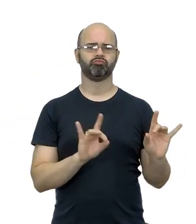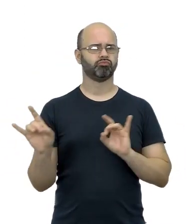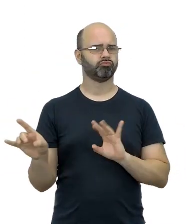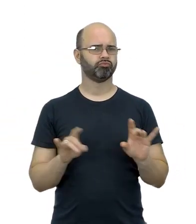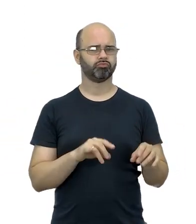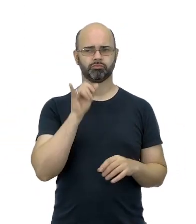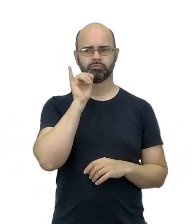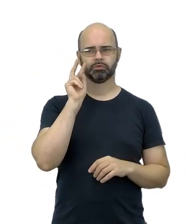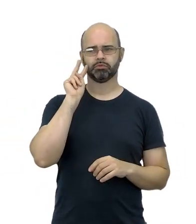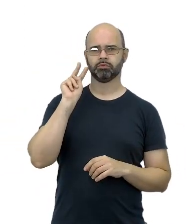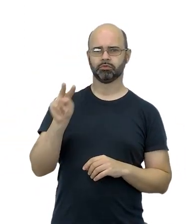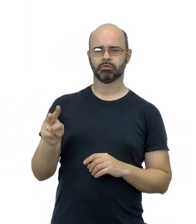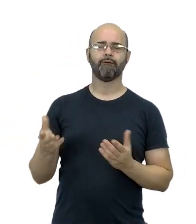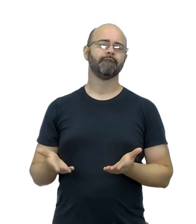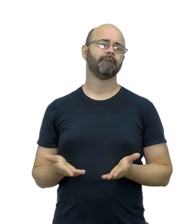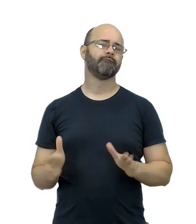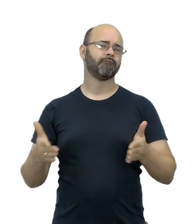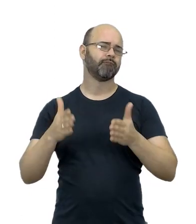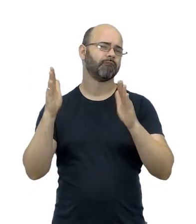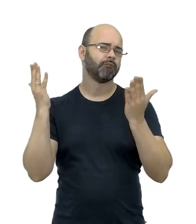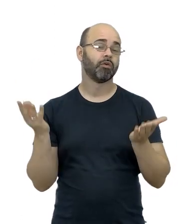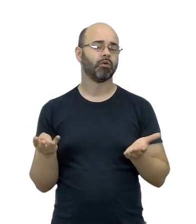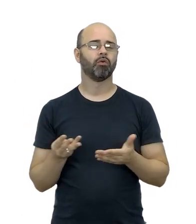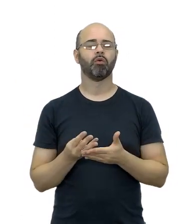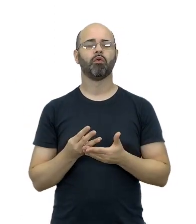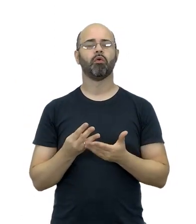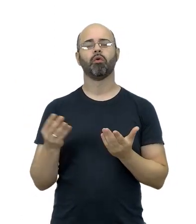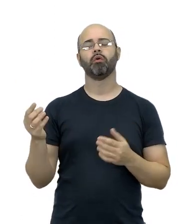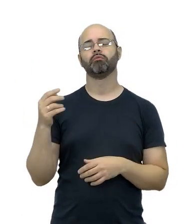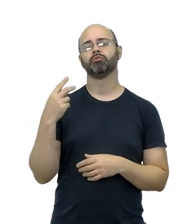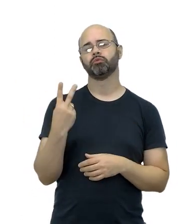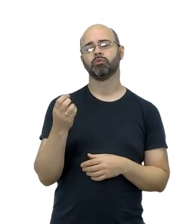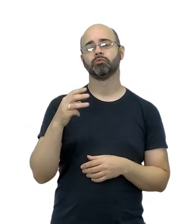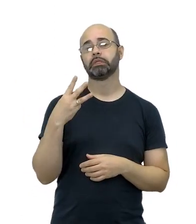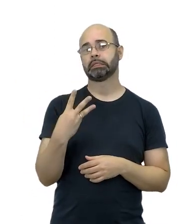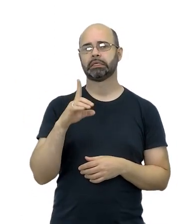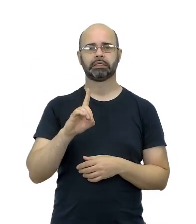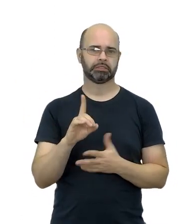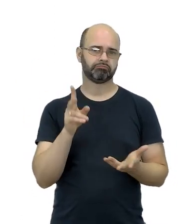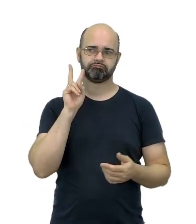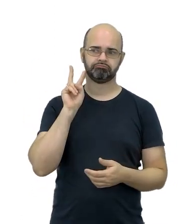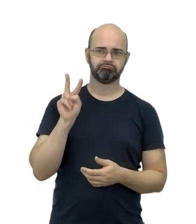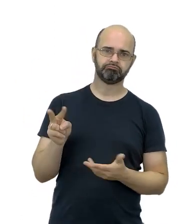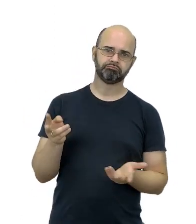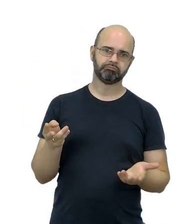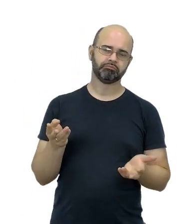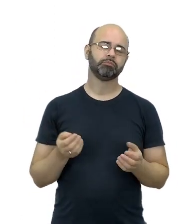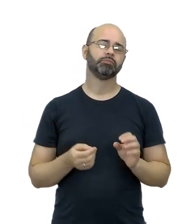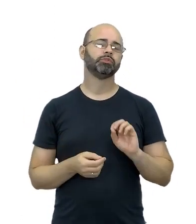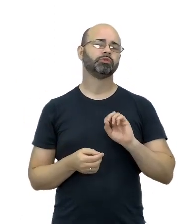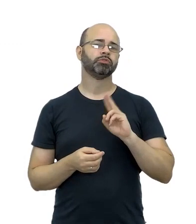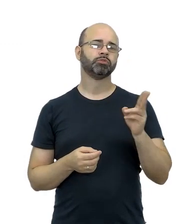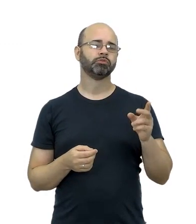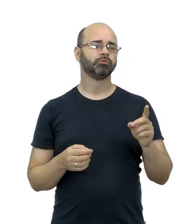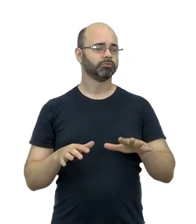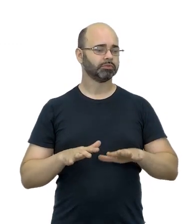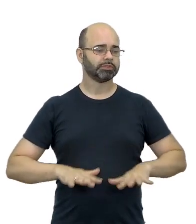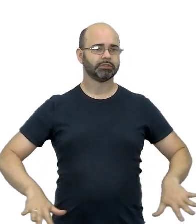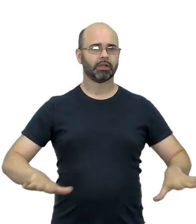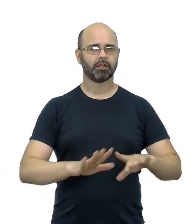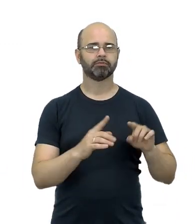para a questão das formas, ou seja, para as formas bi ou tridimensionais, ou quando a gente olha para as relações espaciais,